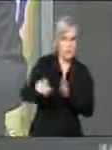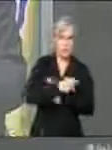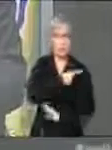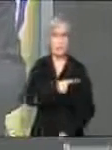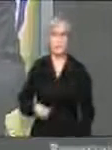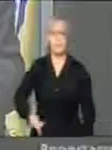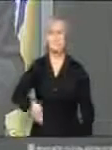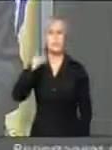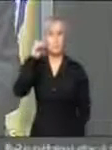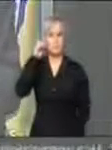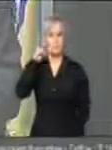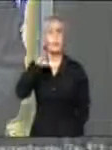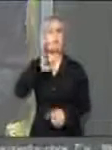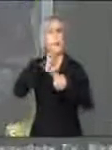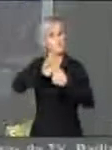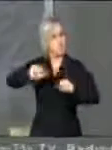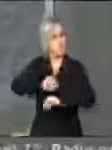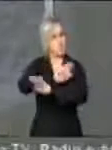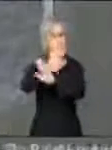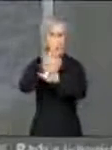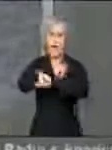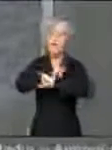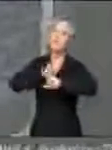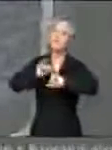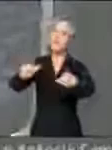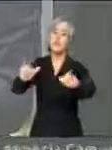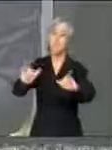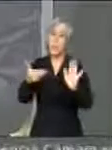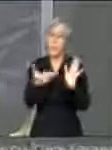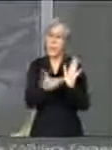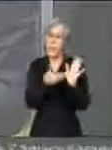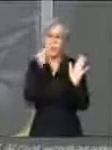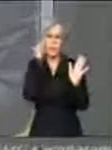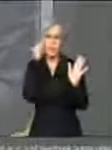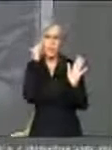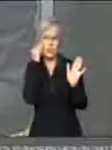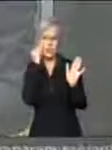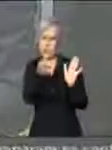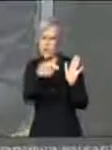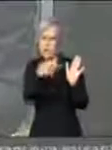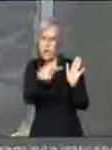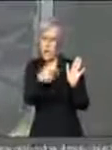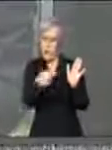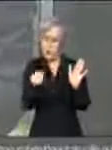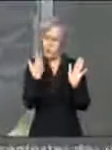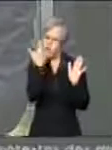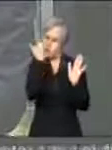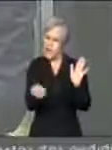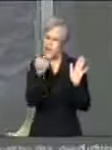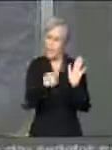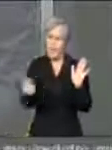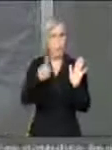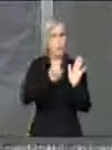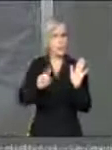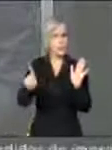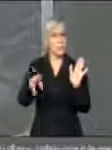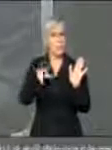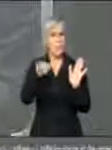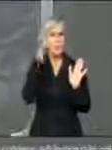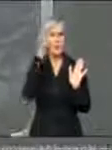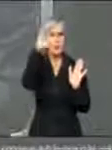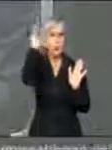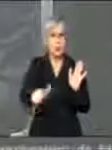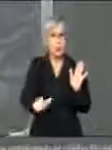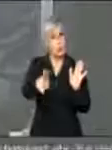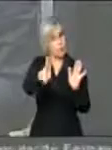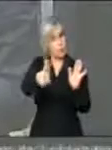o recado será claríssimo: esse tipo de delito não se repetirá na história do